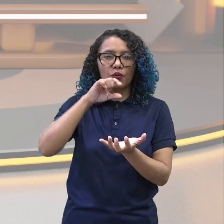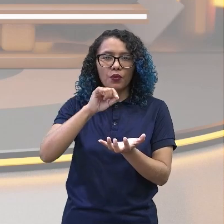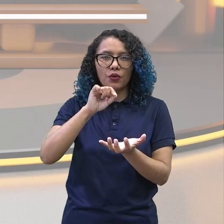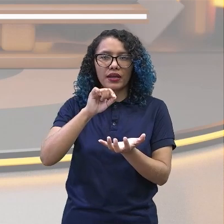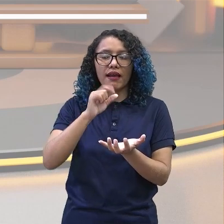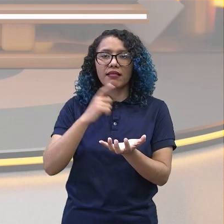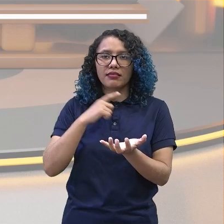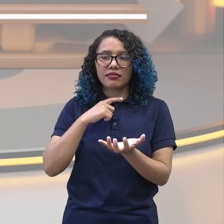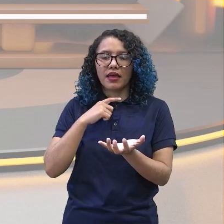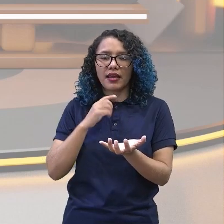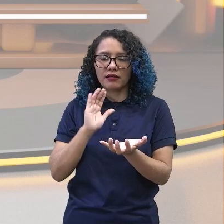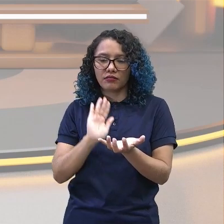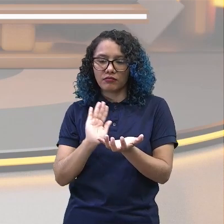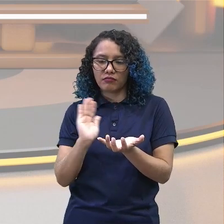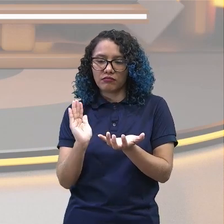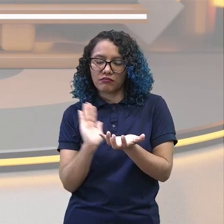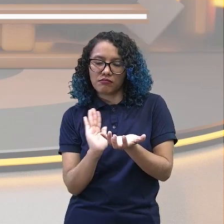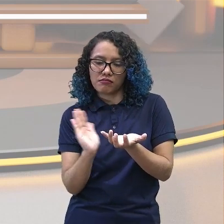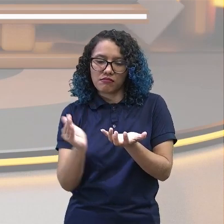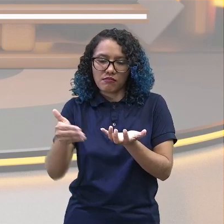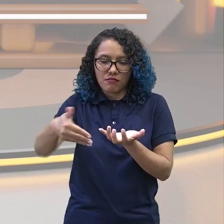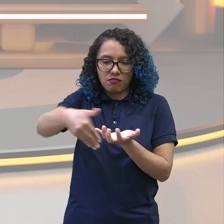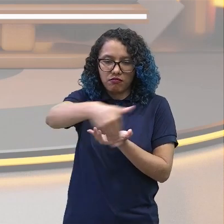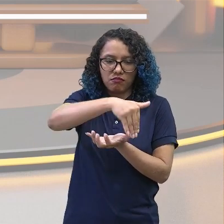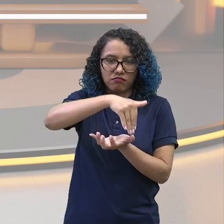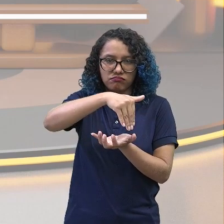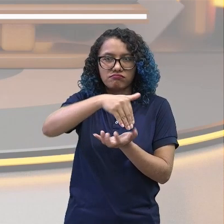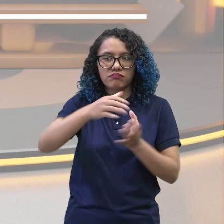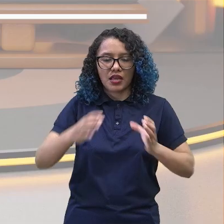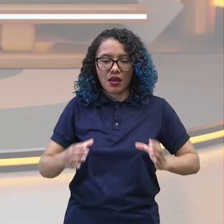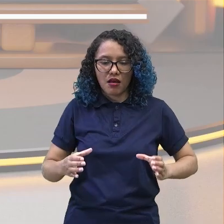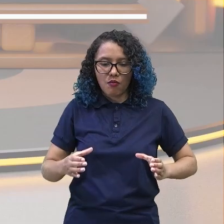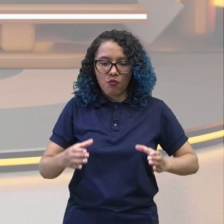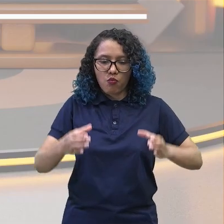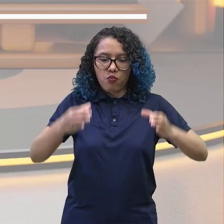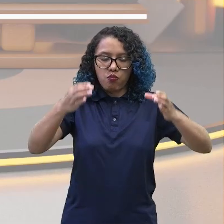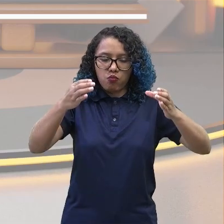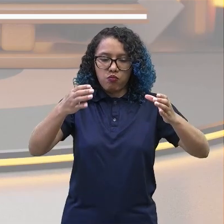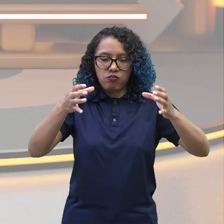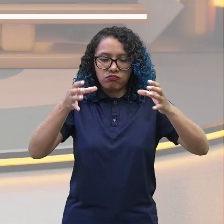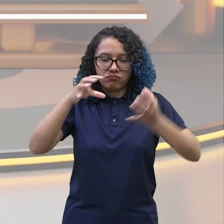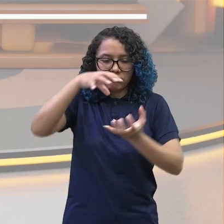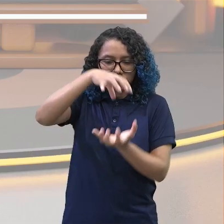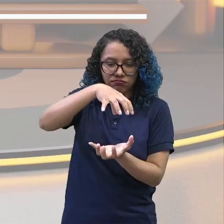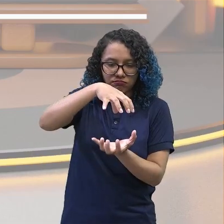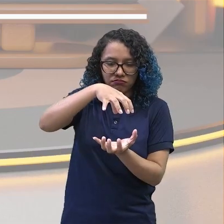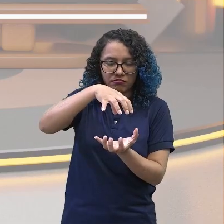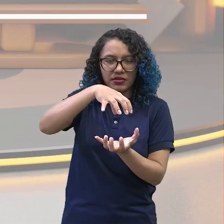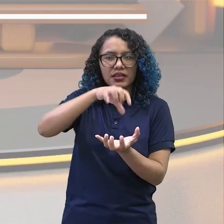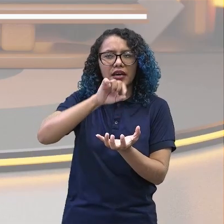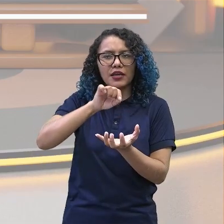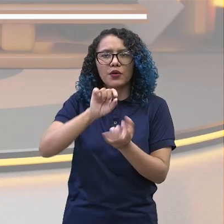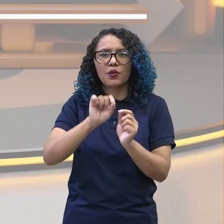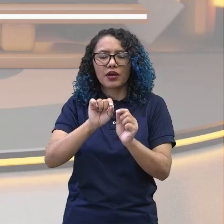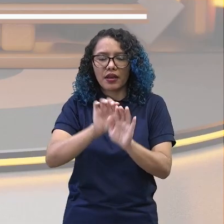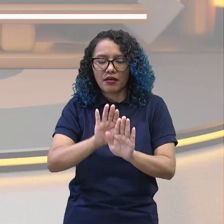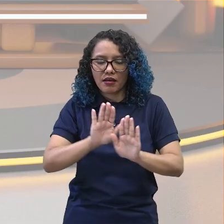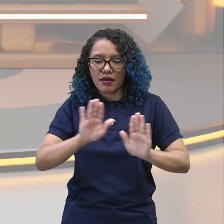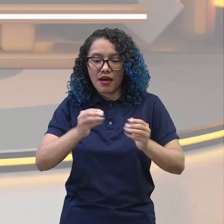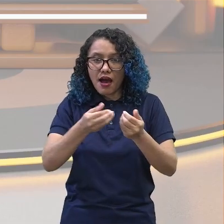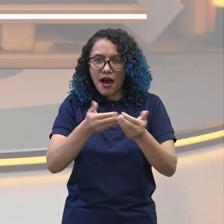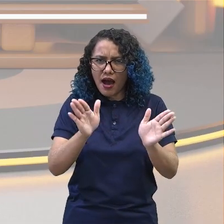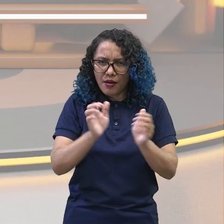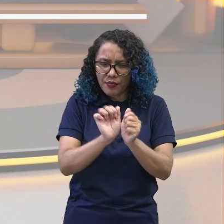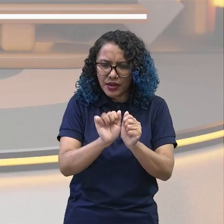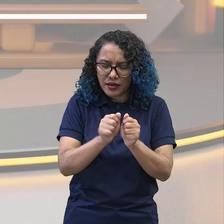que envolve o planeta, que envolve o globo. E ao desenrolar, o mapa vai surgindo nessa superfície cilíndrica que